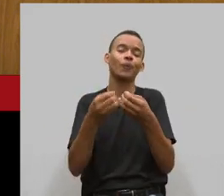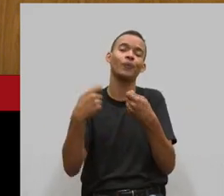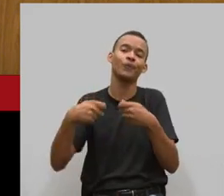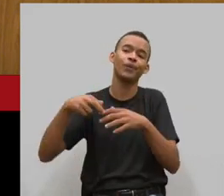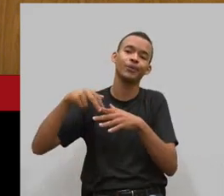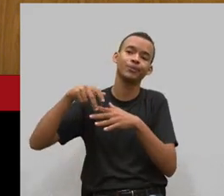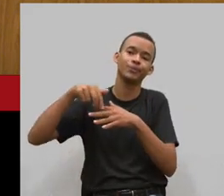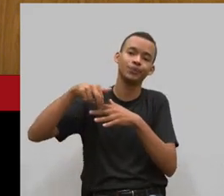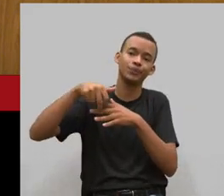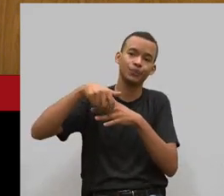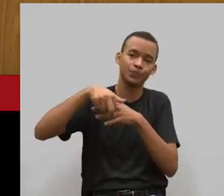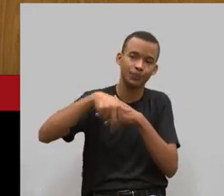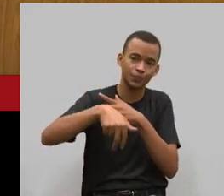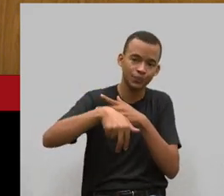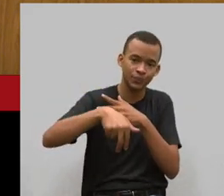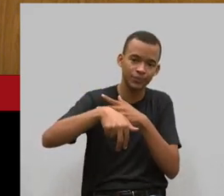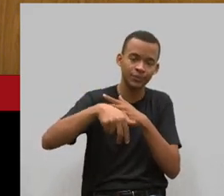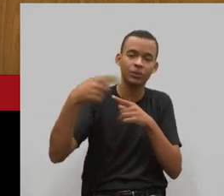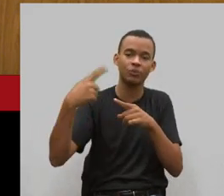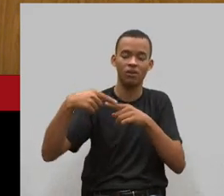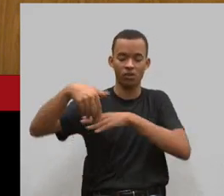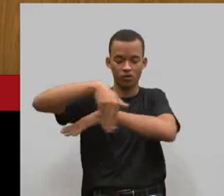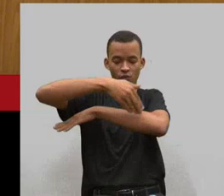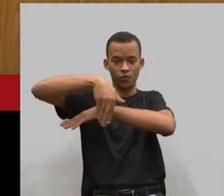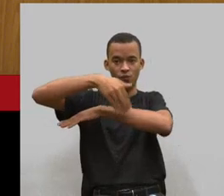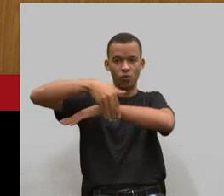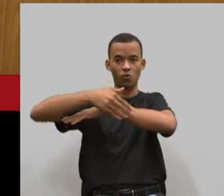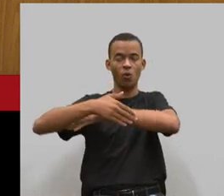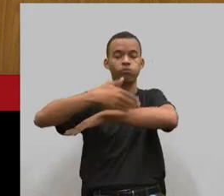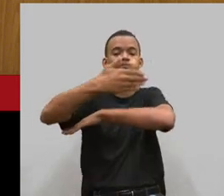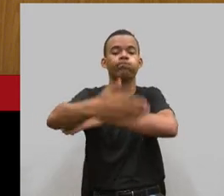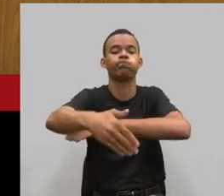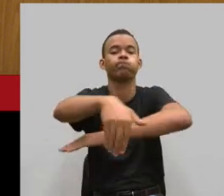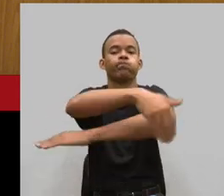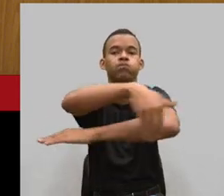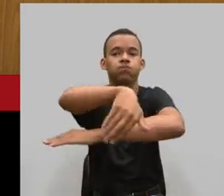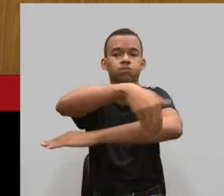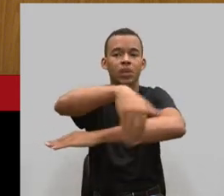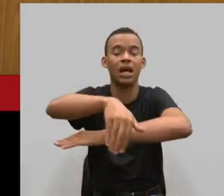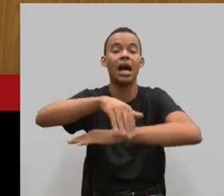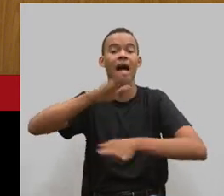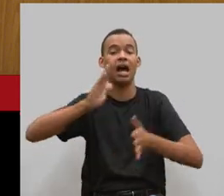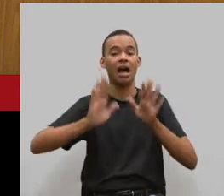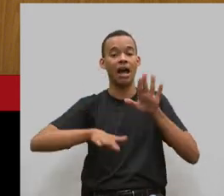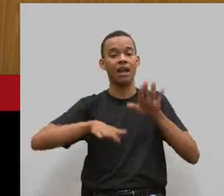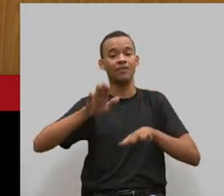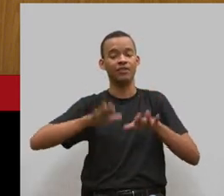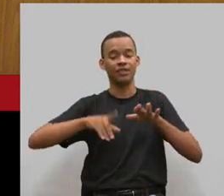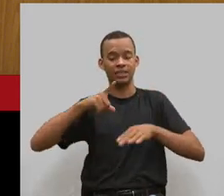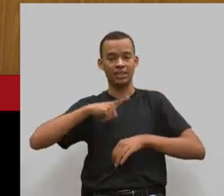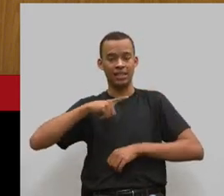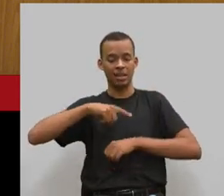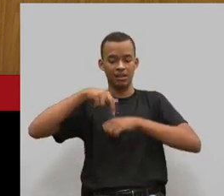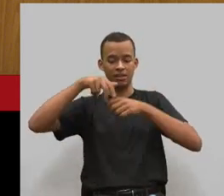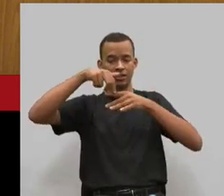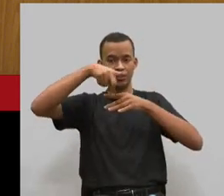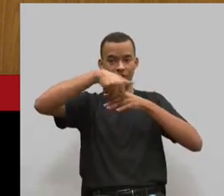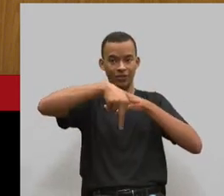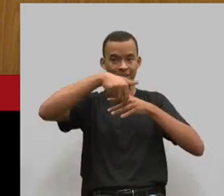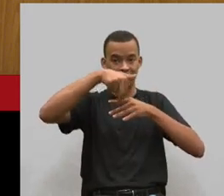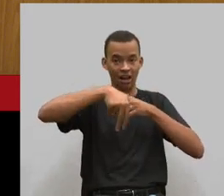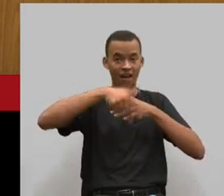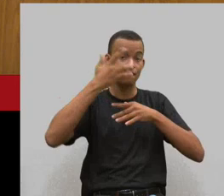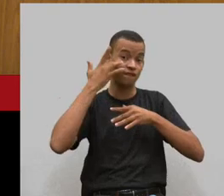a a uma rua a outra e a pessoa vai ter que dar a volta e andar cerca de 500